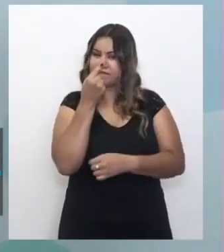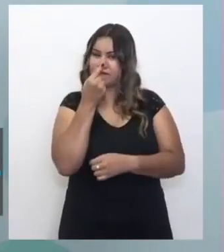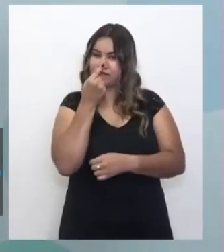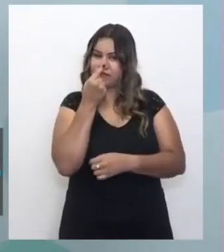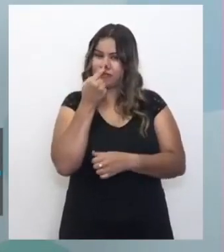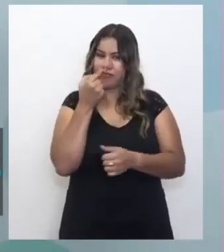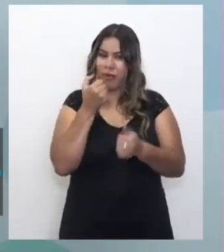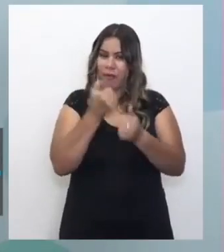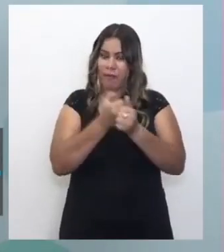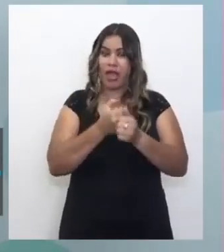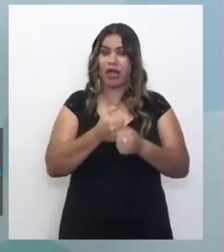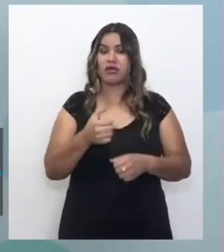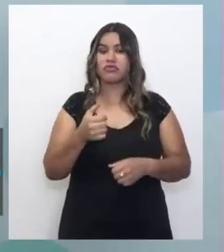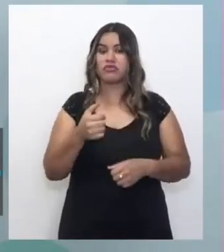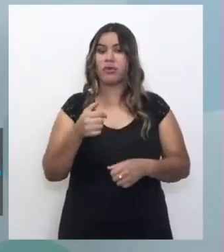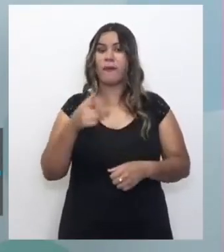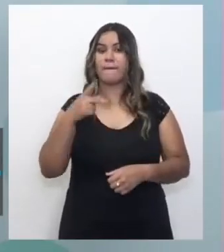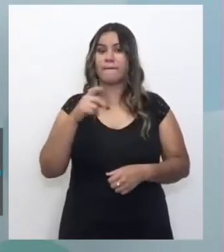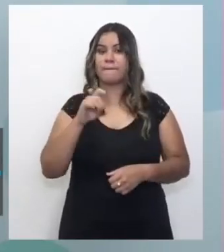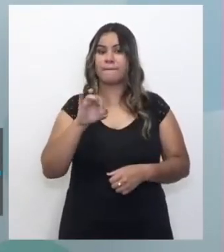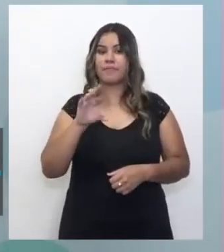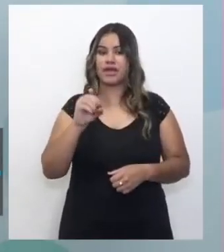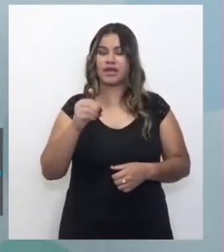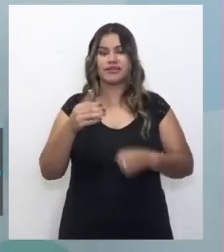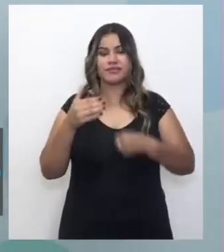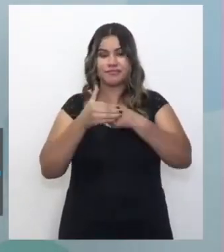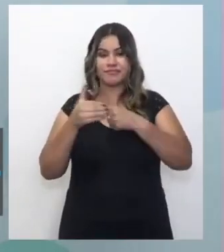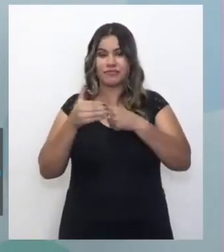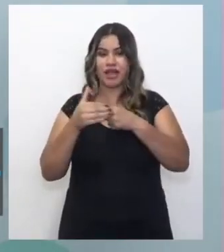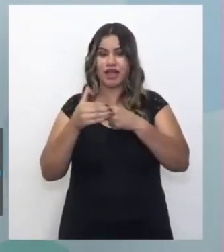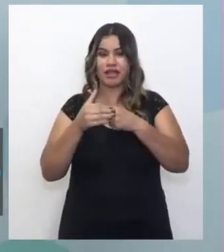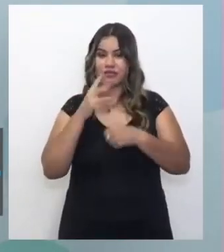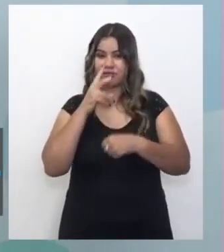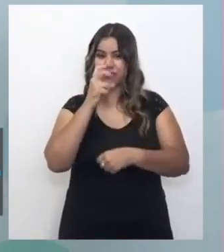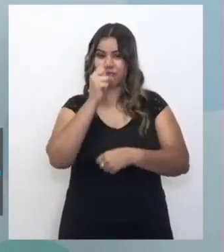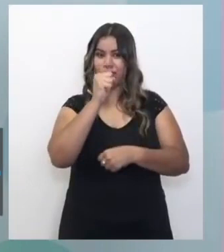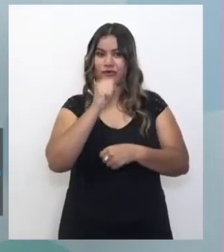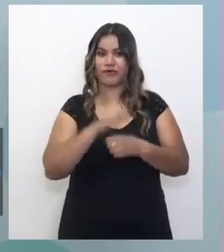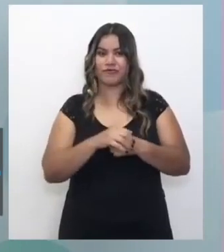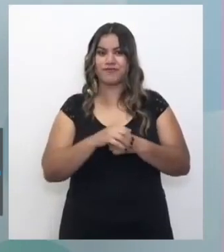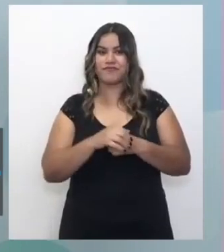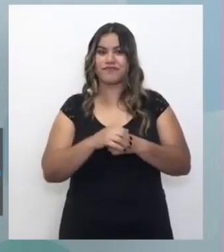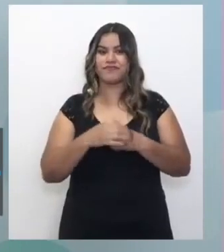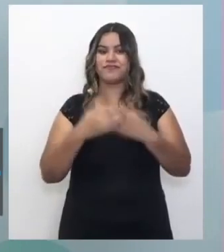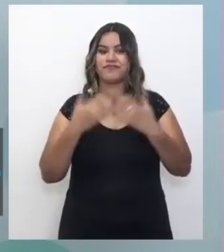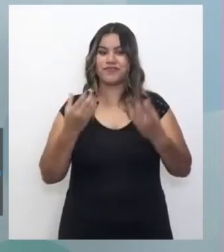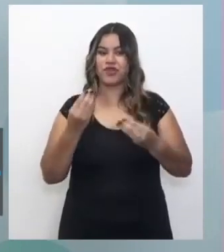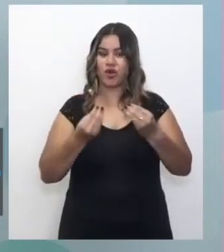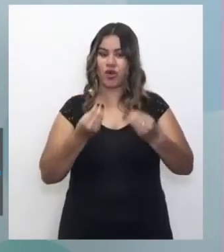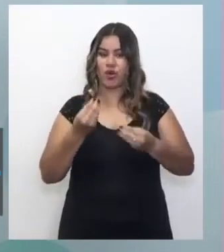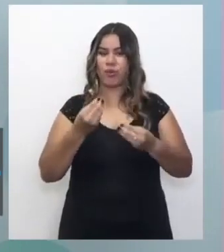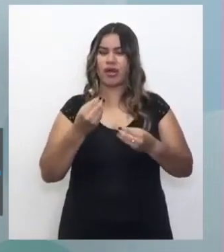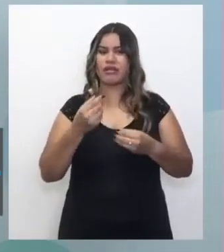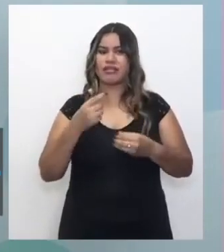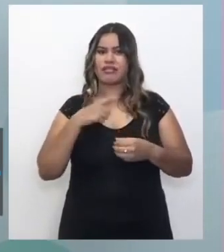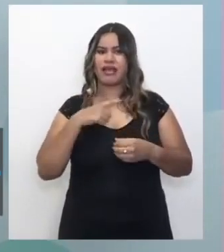O Pedro colocou afeto e intensidade. Teve uma aluna que colocou